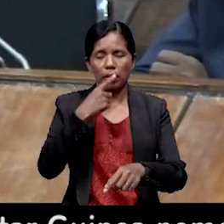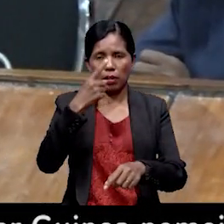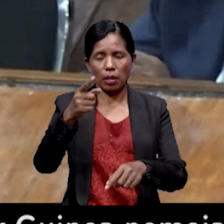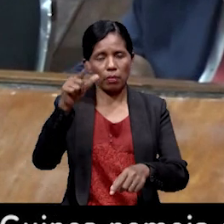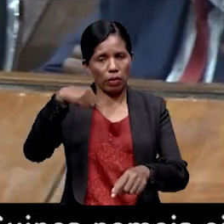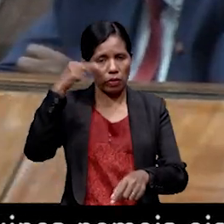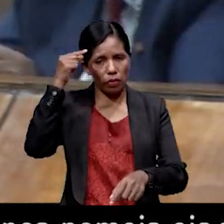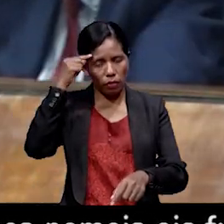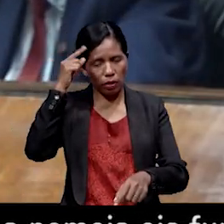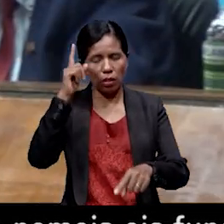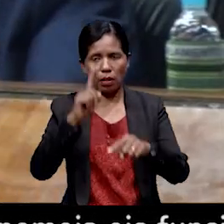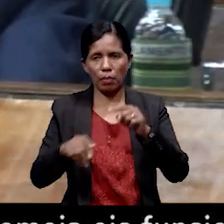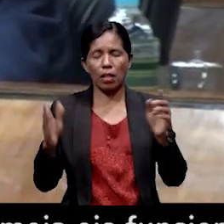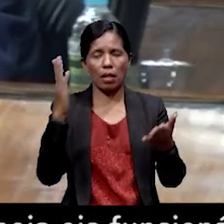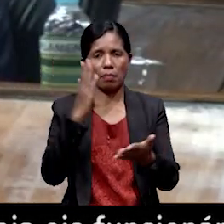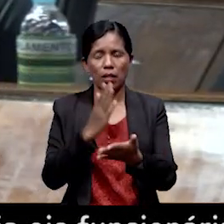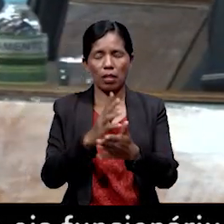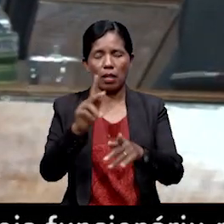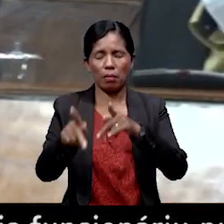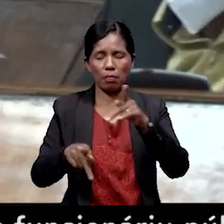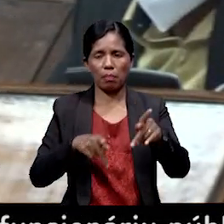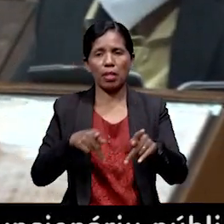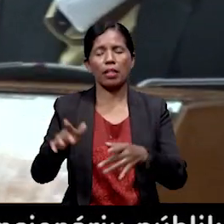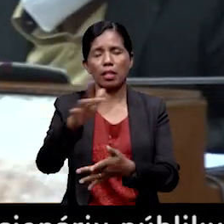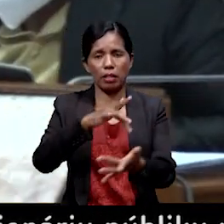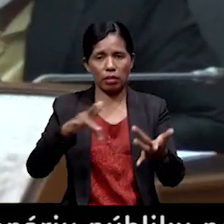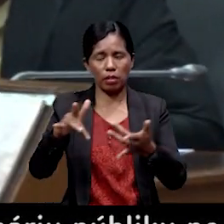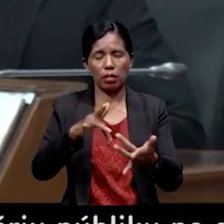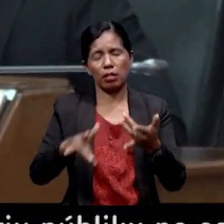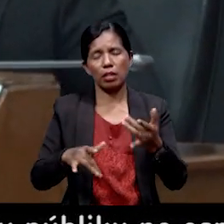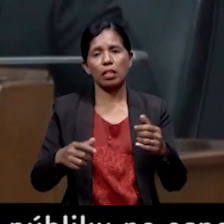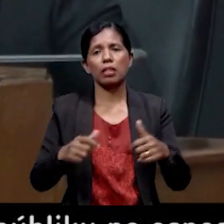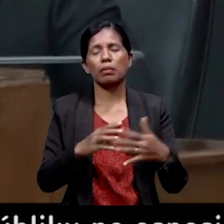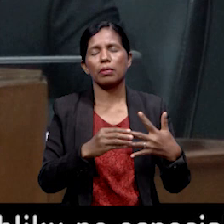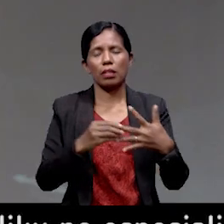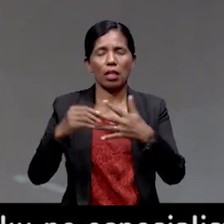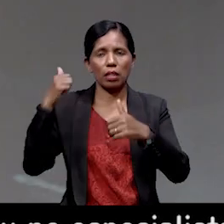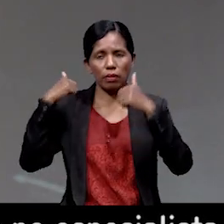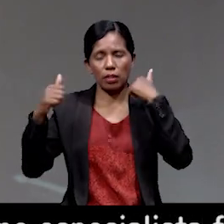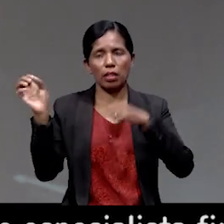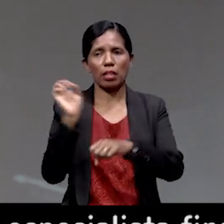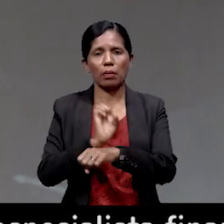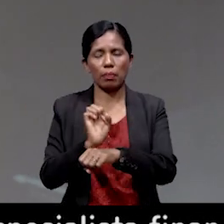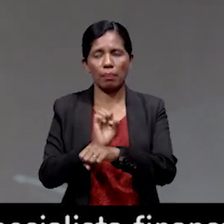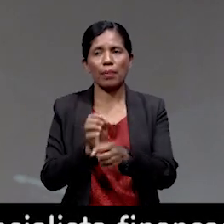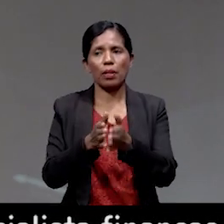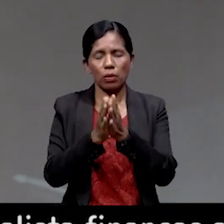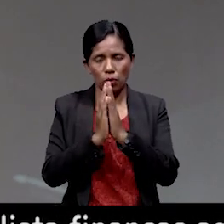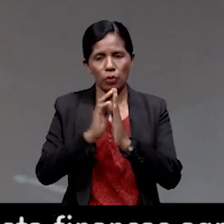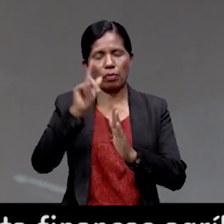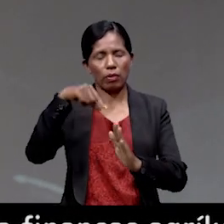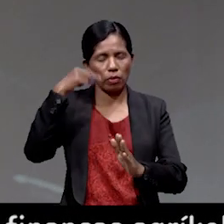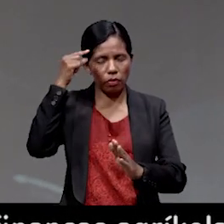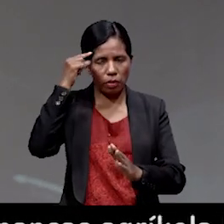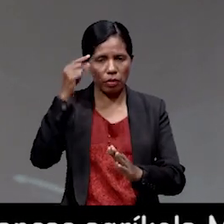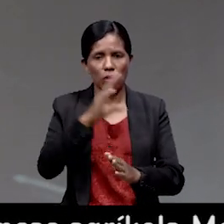governo a tola bele limita tan povo ni circulação liu atividade econômica. Curso do governo,